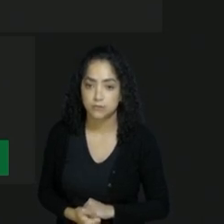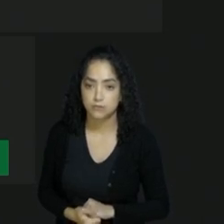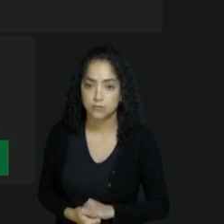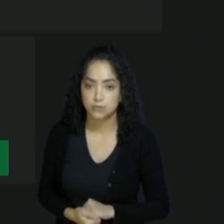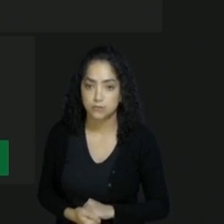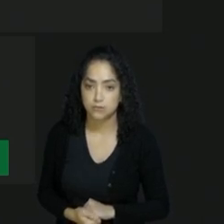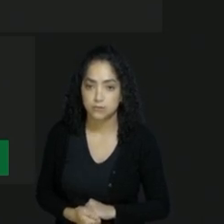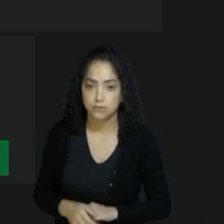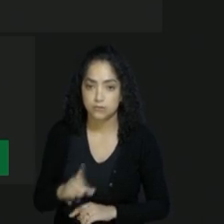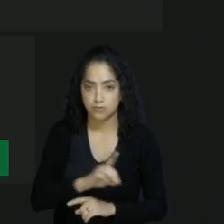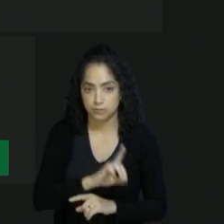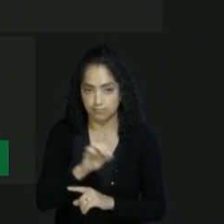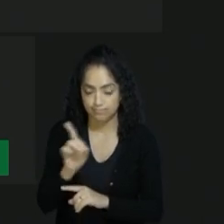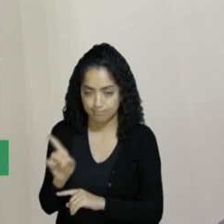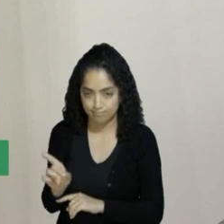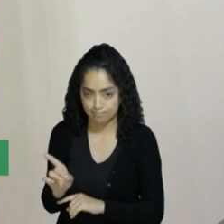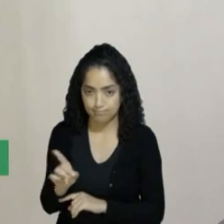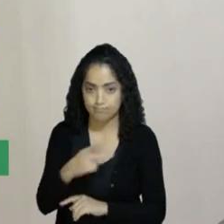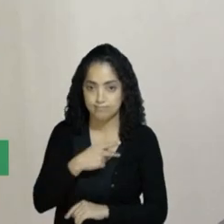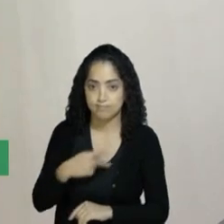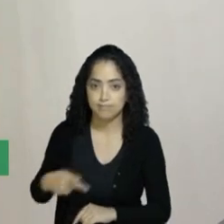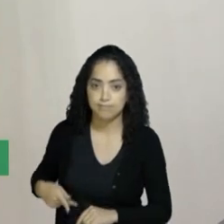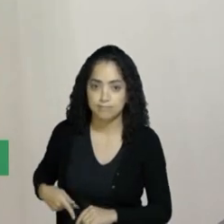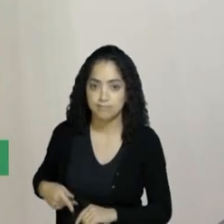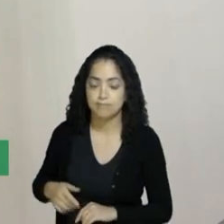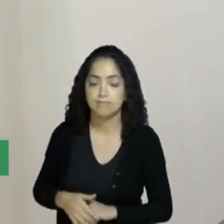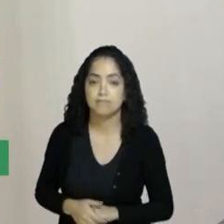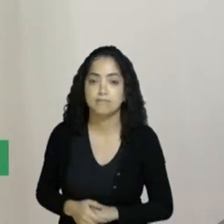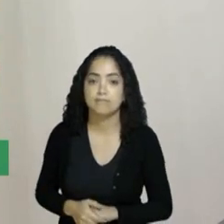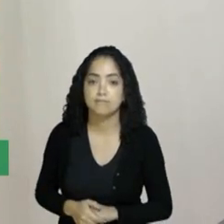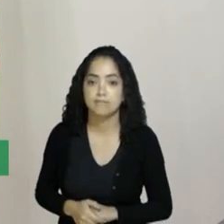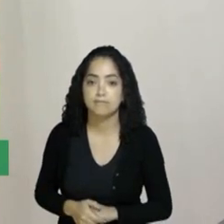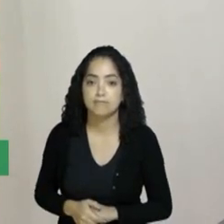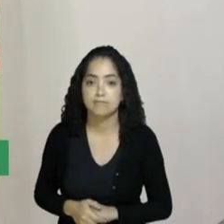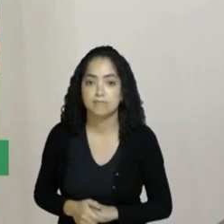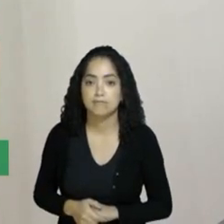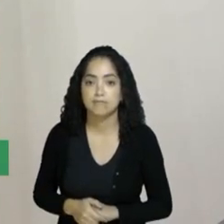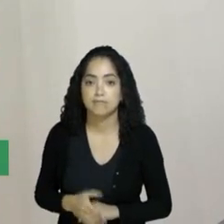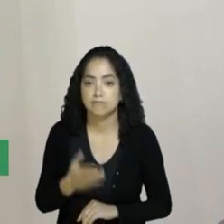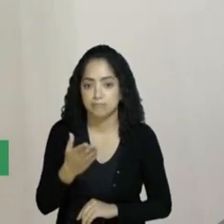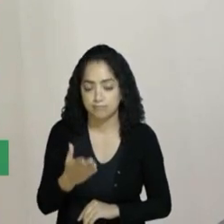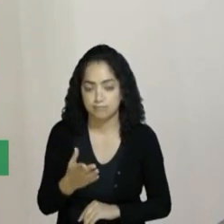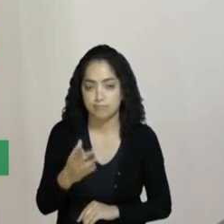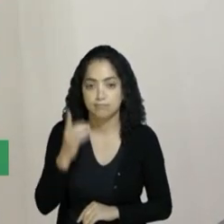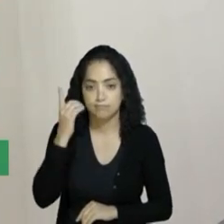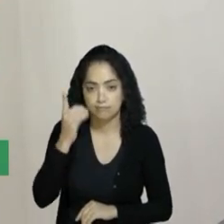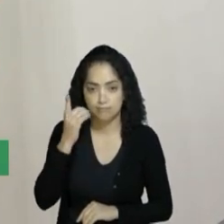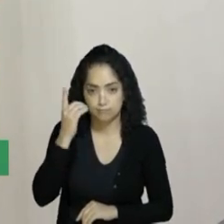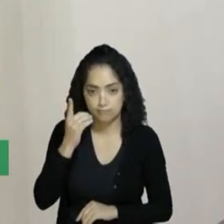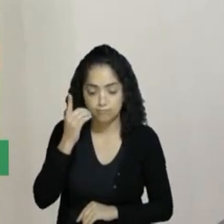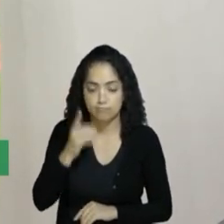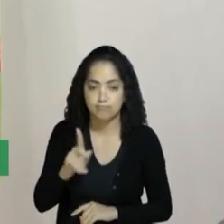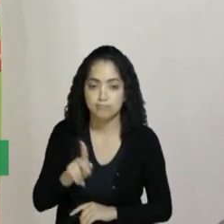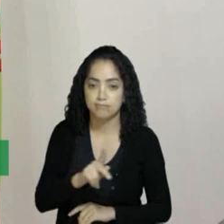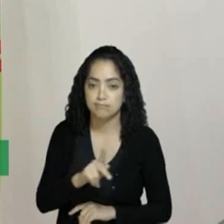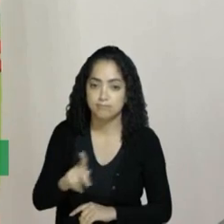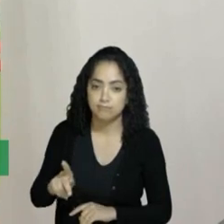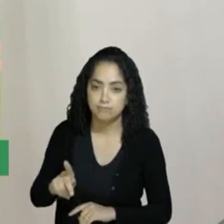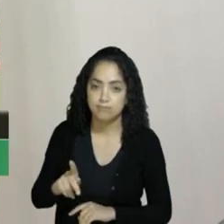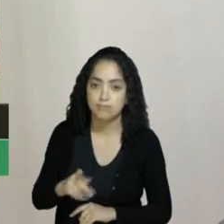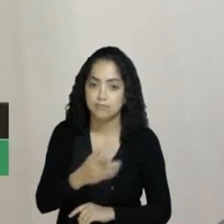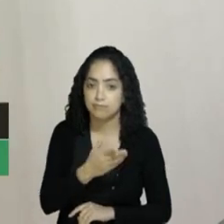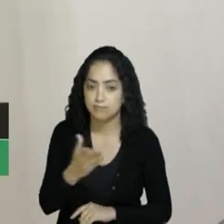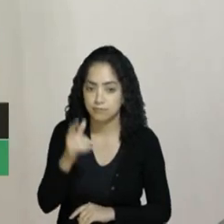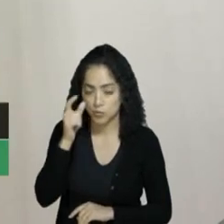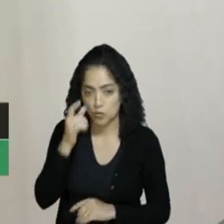Muito bom dia, senhor presidente, Maurício Kudlak, nosso deputado, deputado Rodrigo Minotto, deputado Padre Pedro, as pessoas que